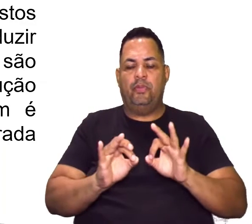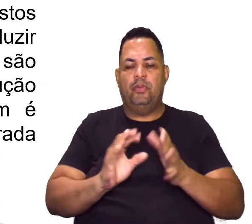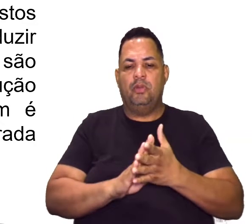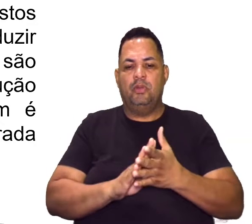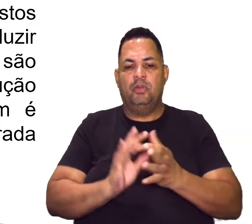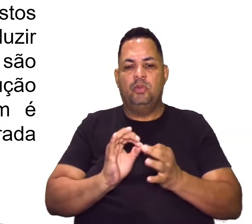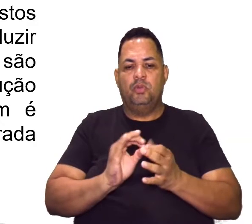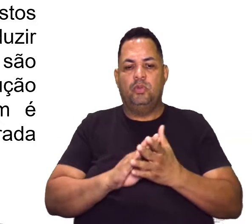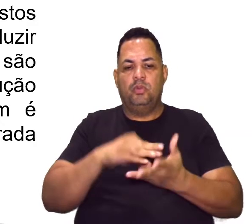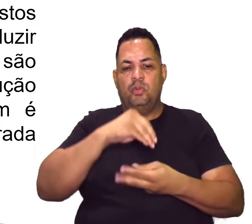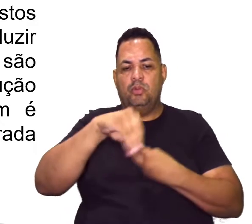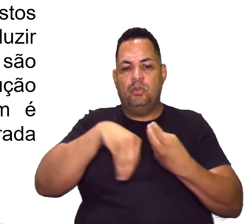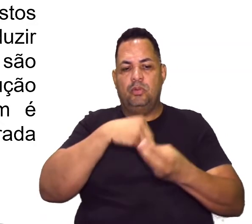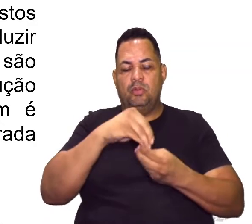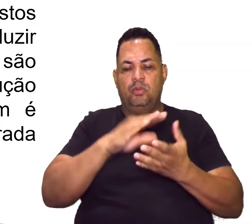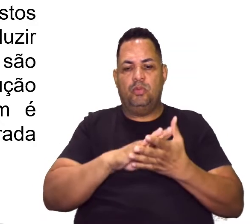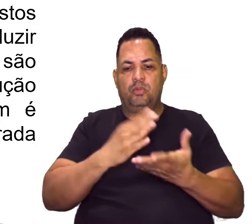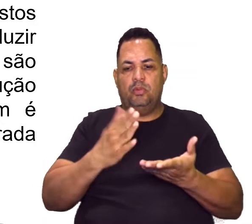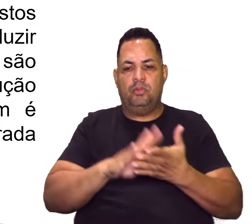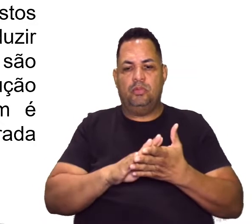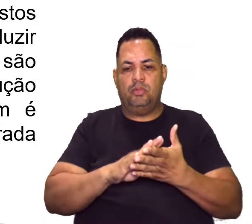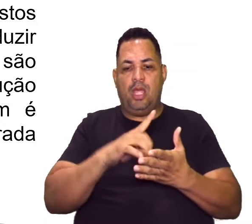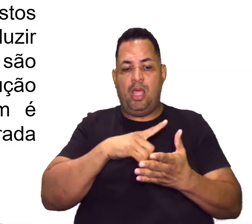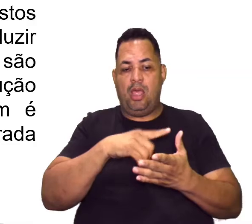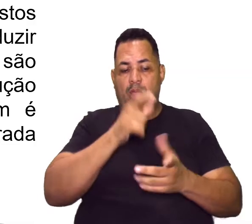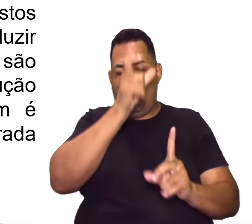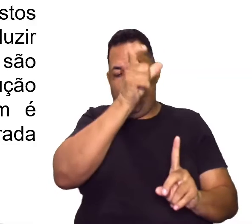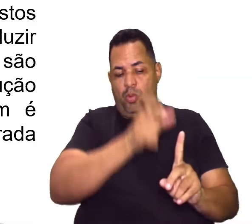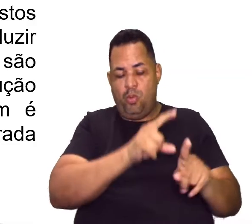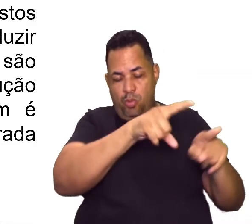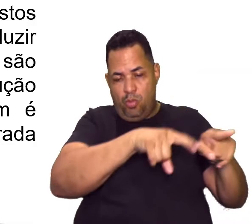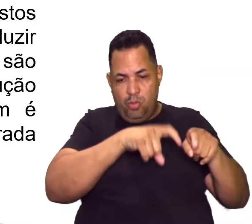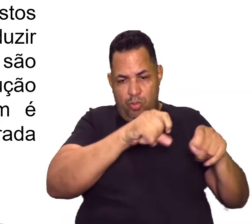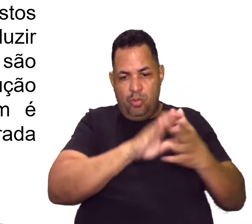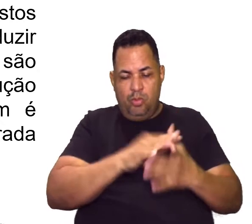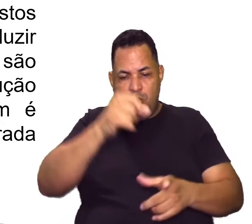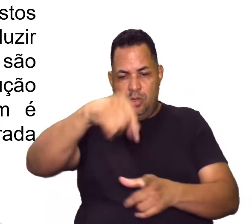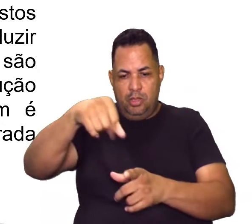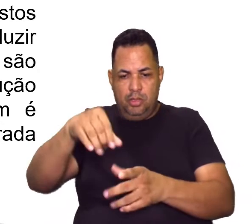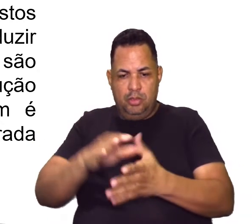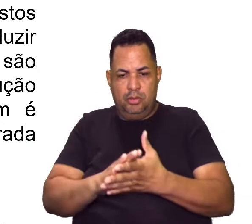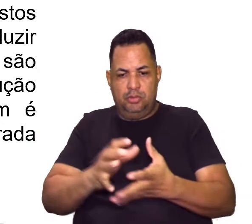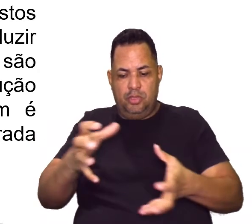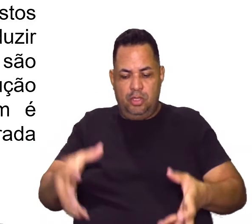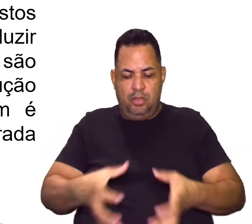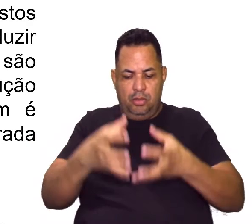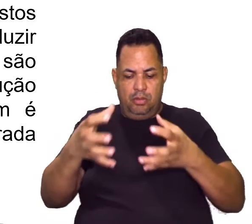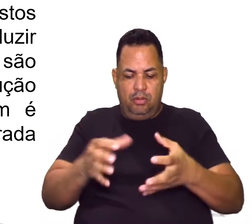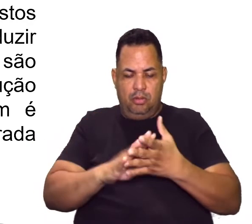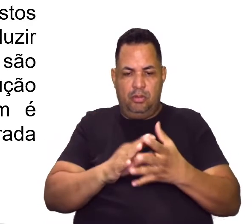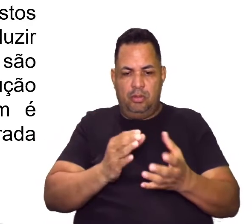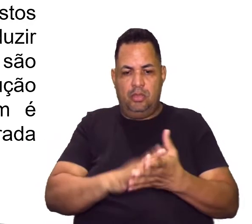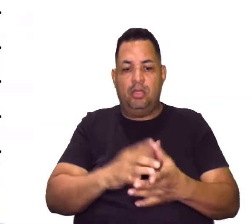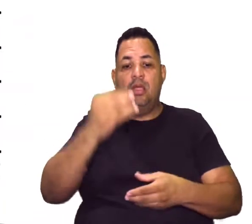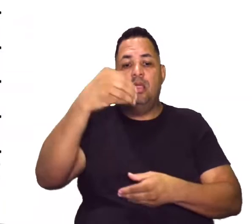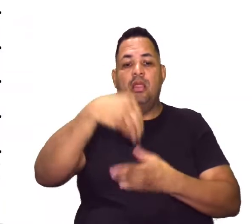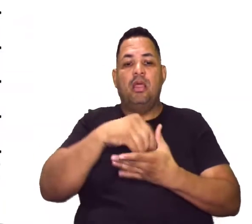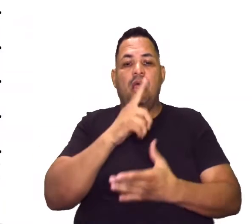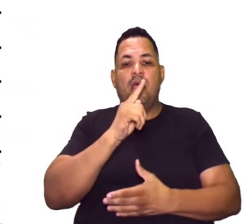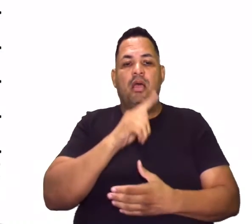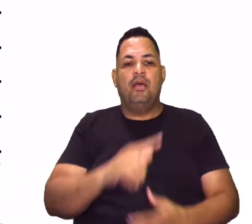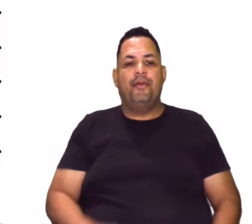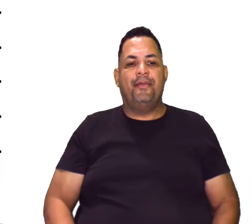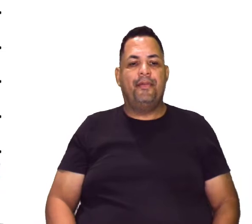de uma solução preparada por um produtor de cultivo hidropônico. Continuando o anunciado, vamos